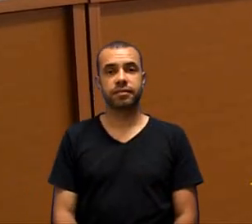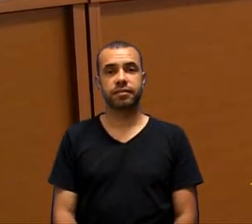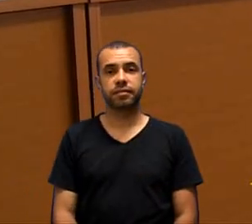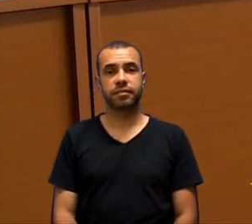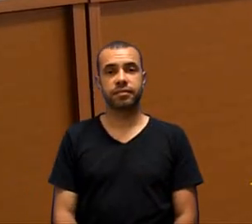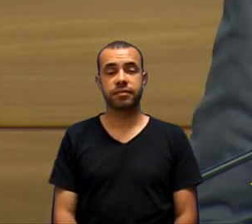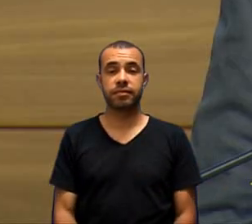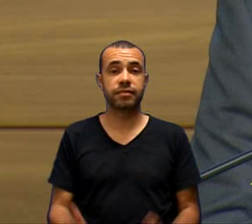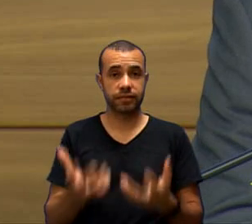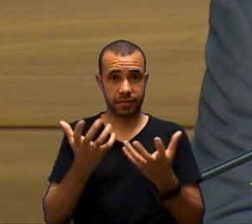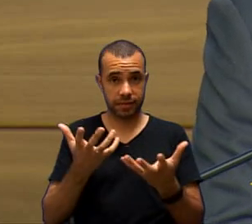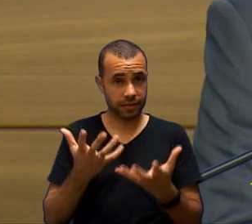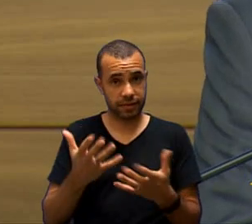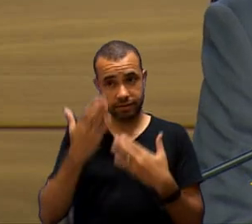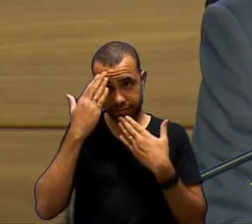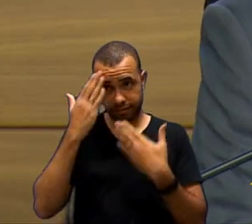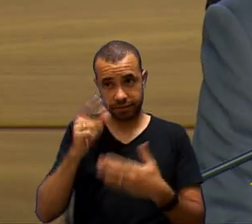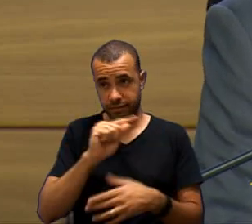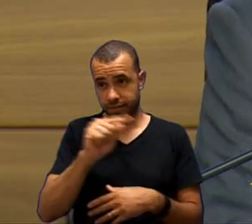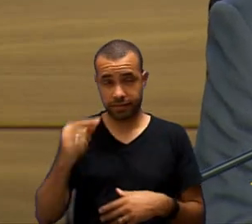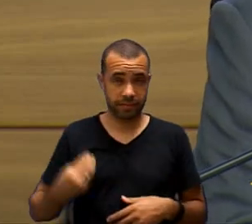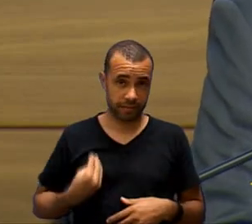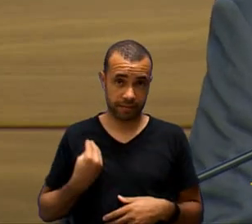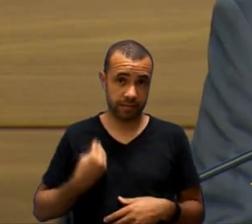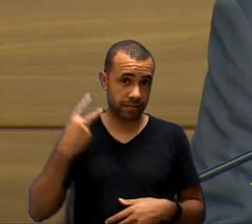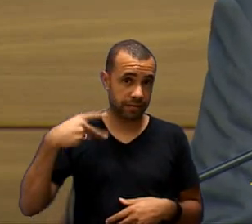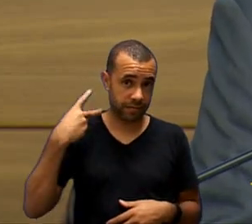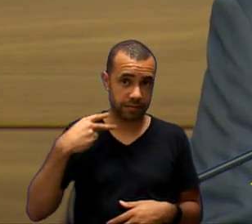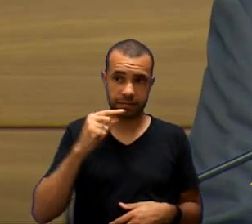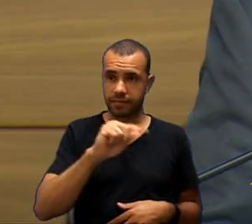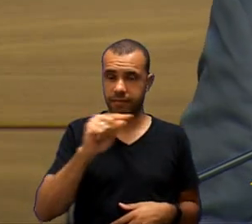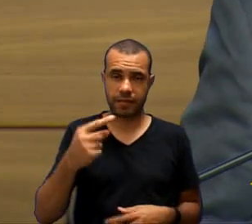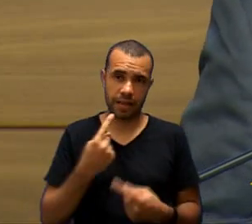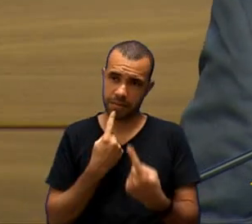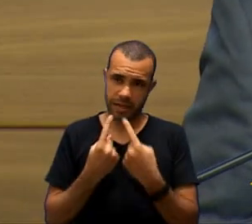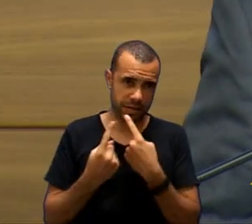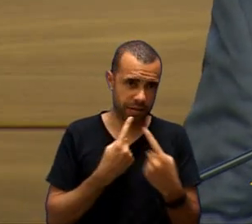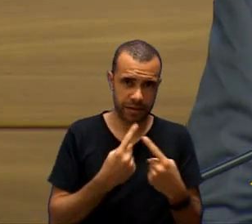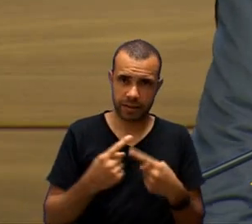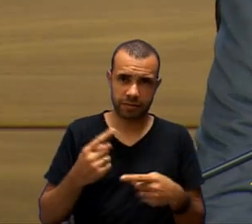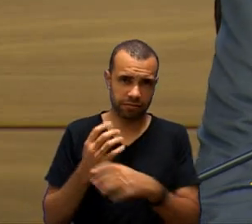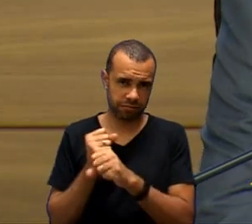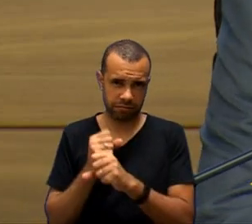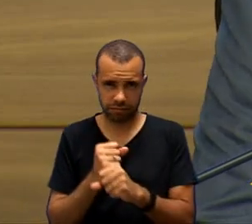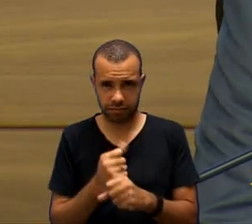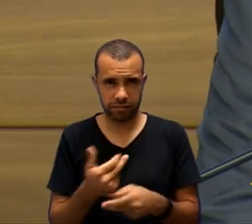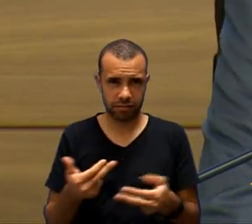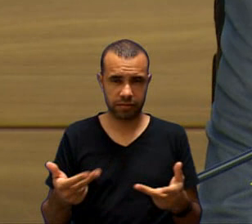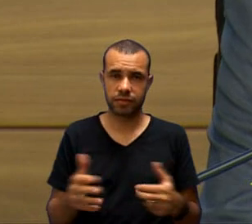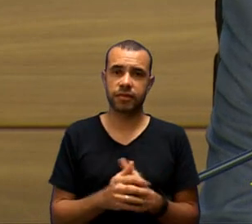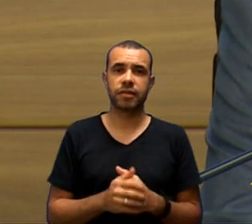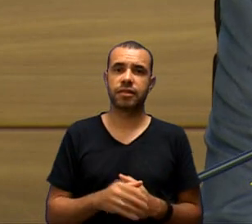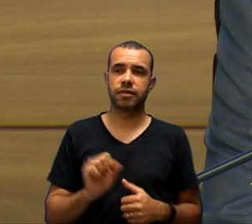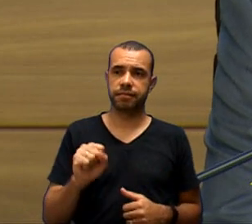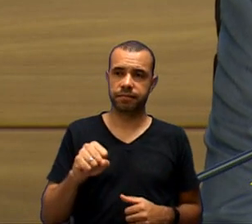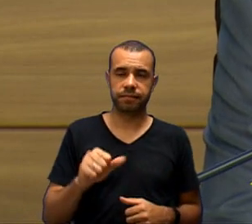Eu aqui agradecer a presença dos vereadores que estão aqui para debater a questão do orçamento. Né, doutor?